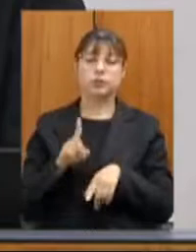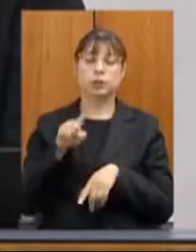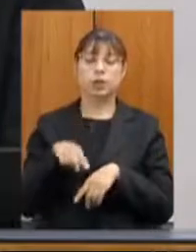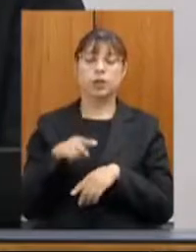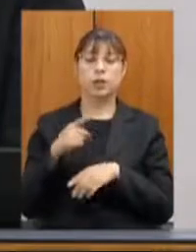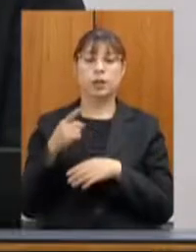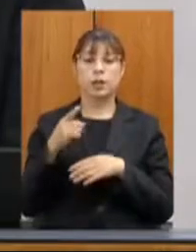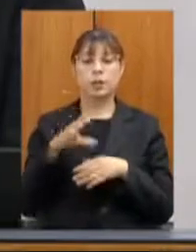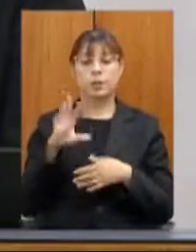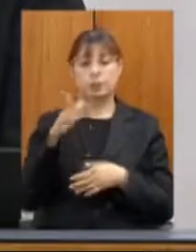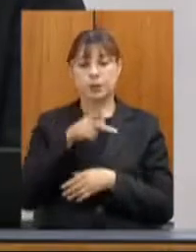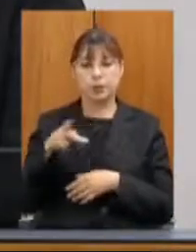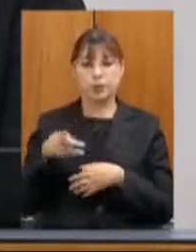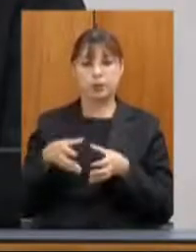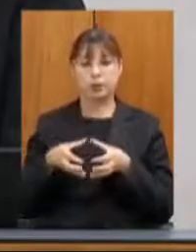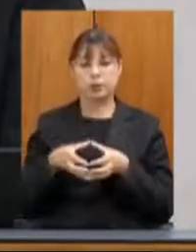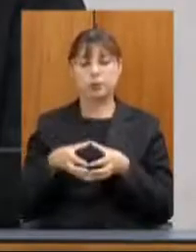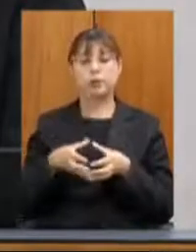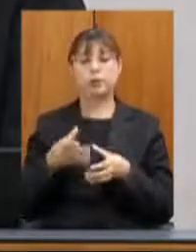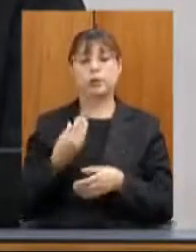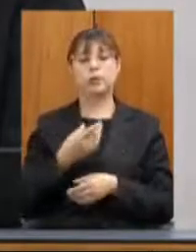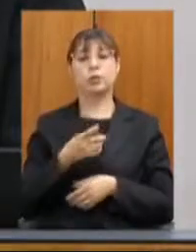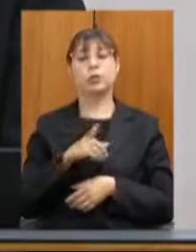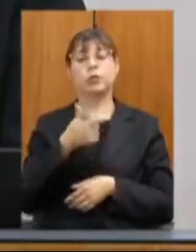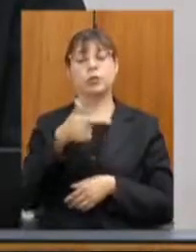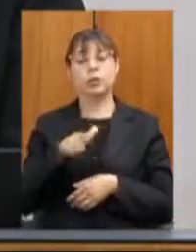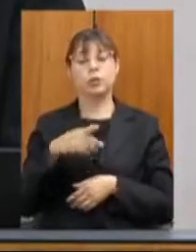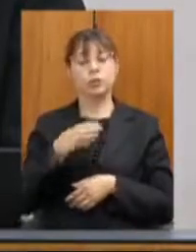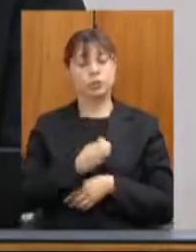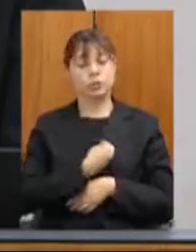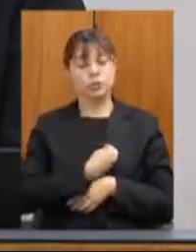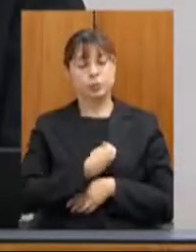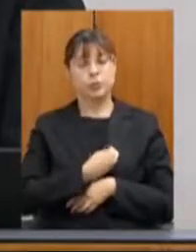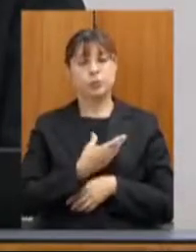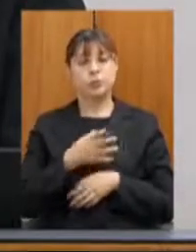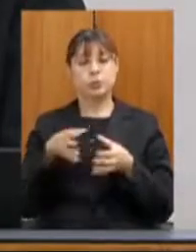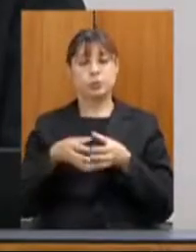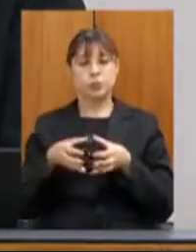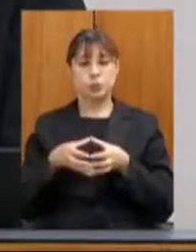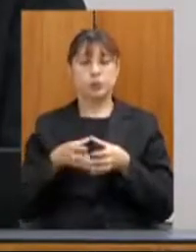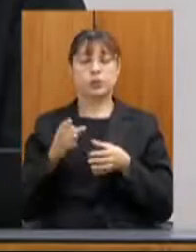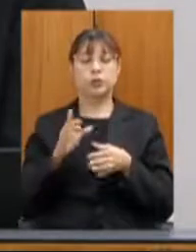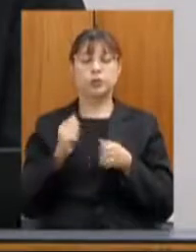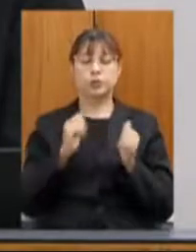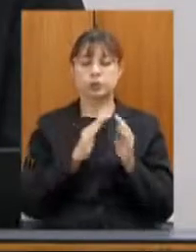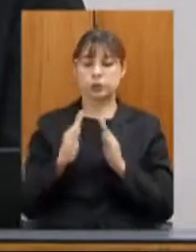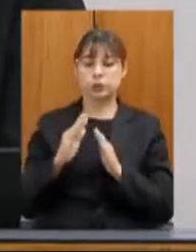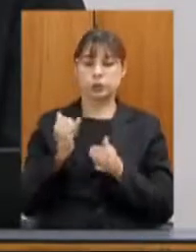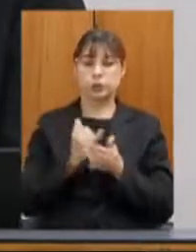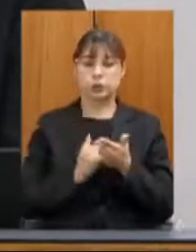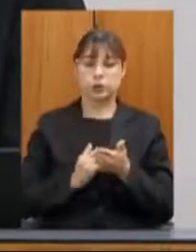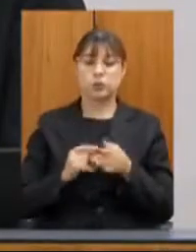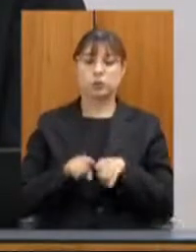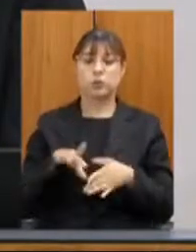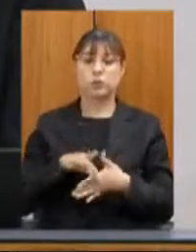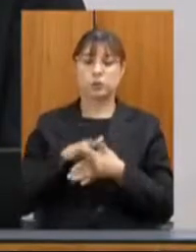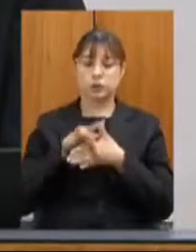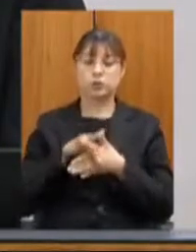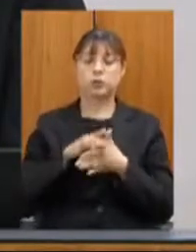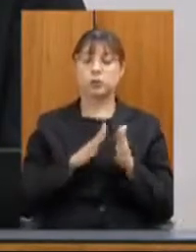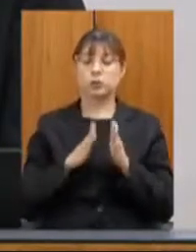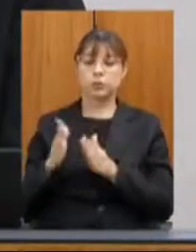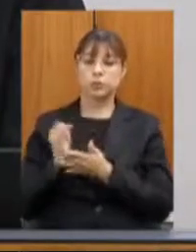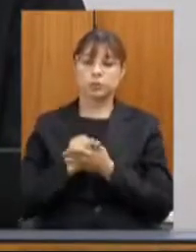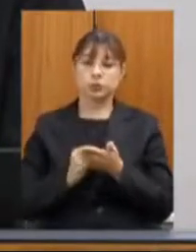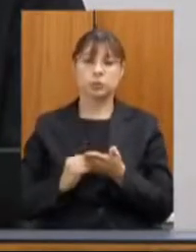por ordem de inscrição, membro das comissões participantes, por ordem de inscrição, líderes, por ordem de inscrição, membros da